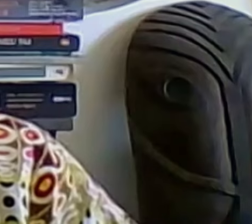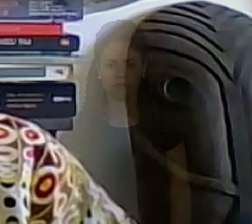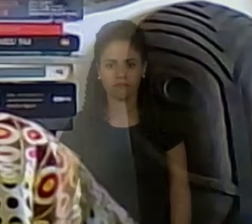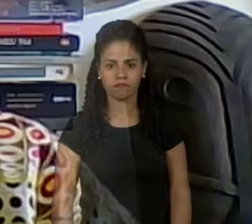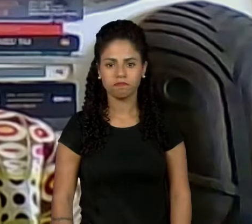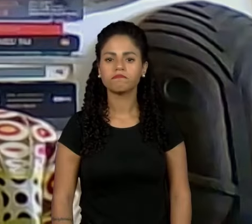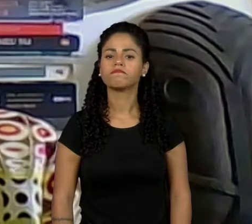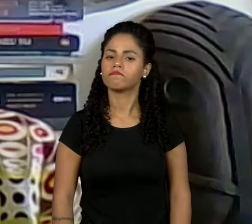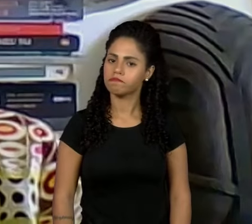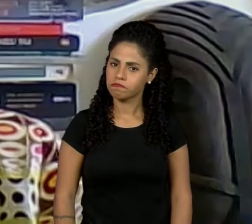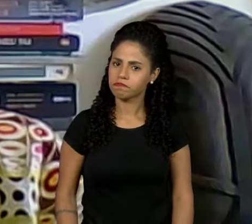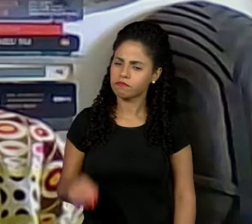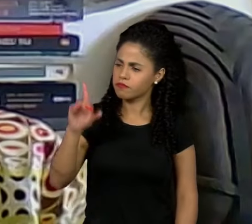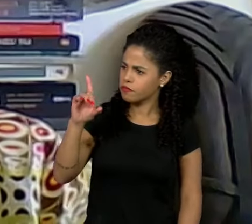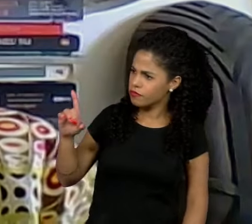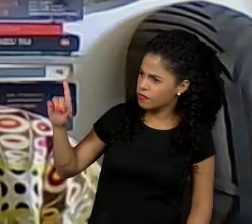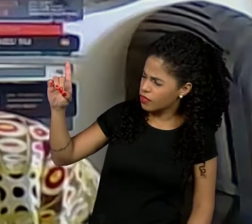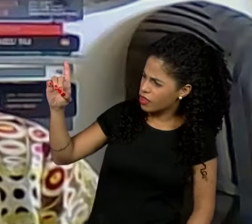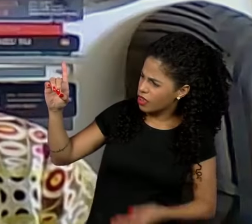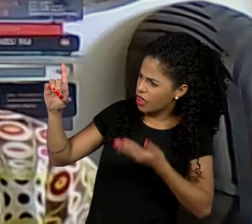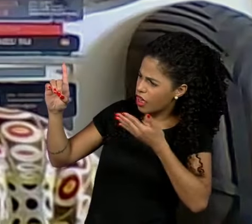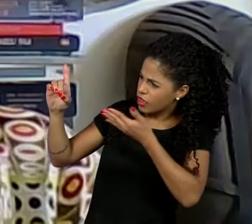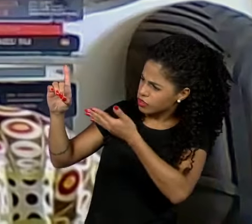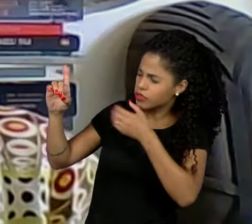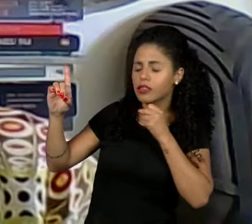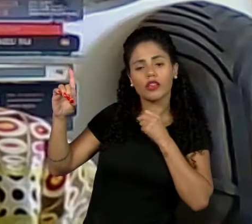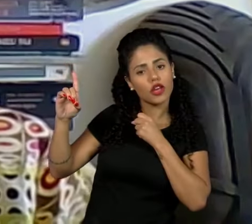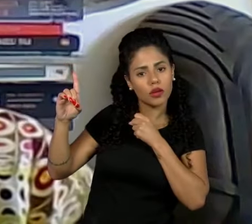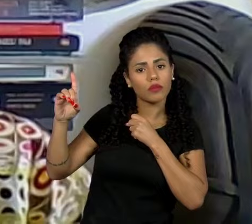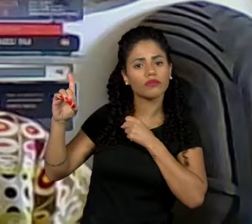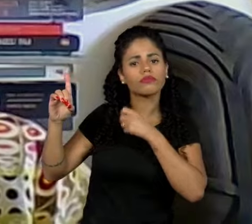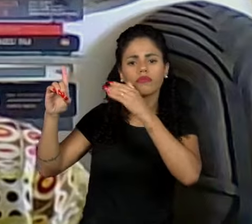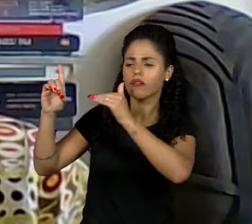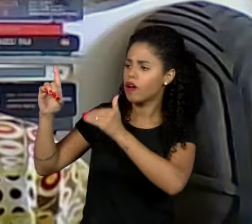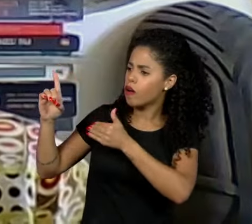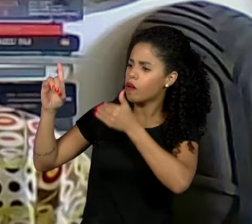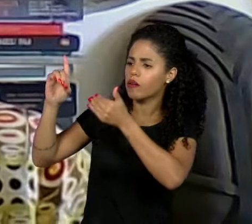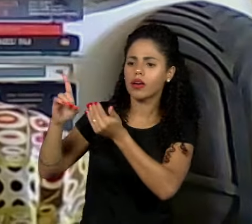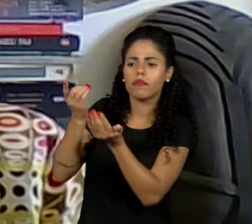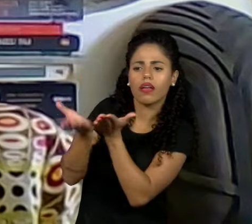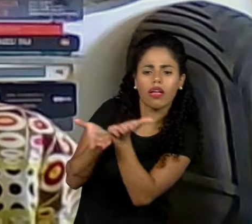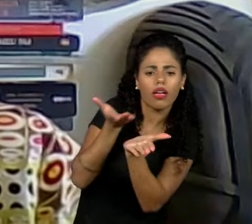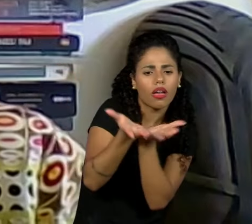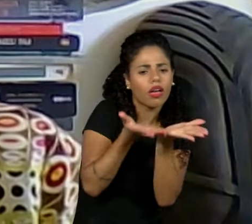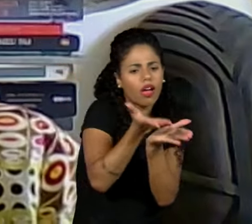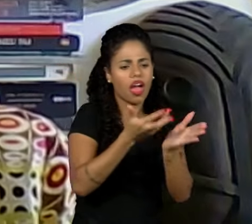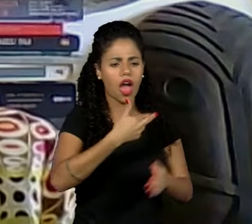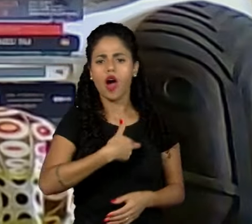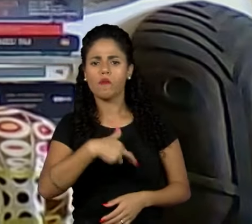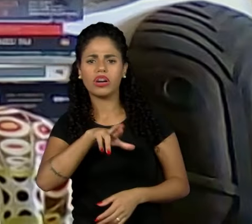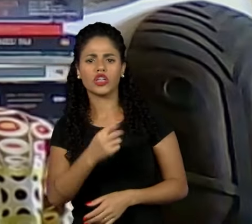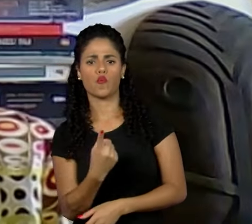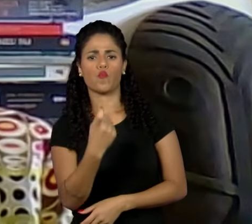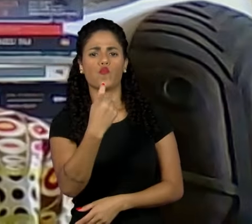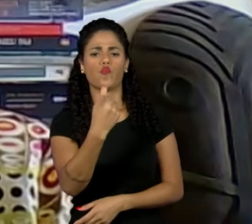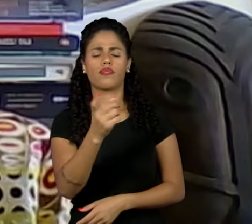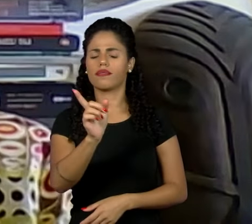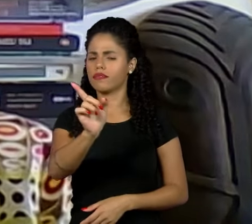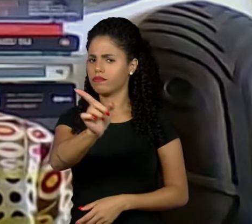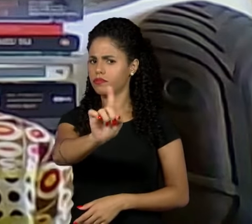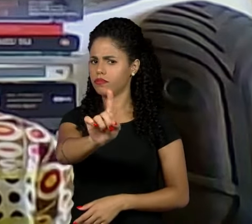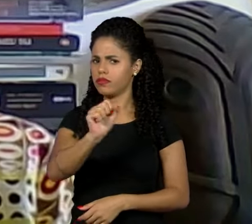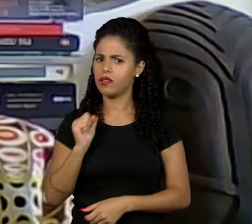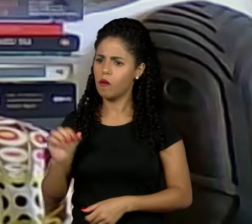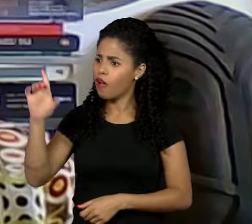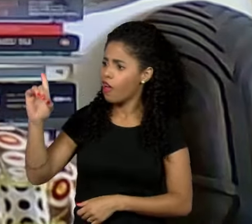Deus não é uma entidade que esteja a serviço de uma determinada religião oficial, mas